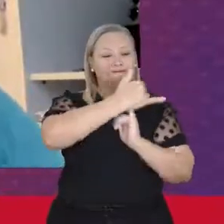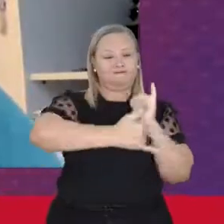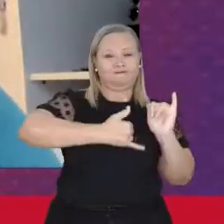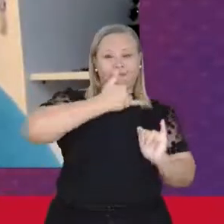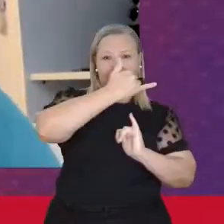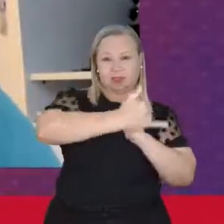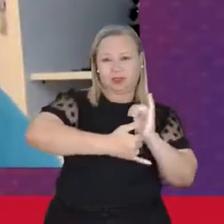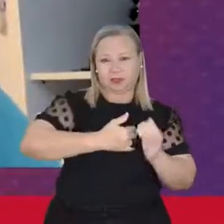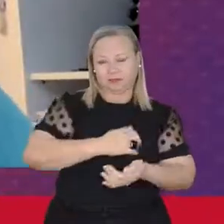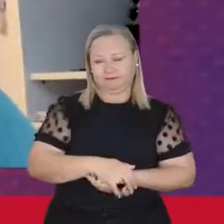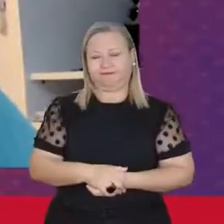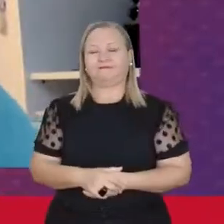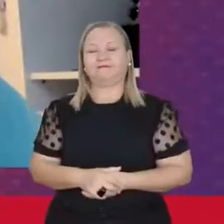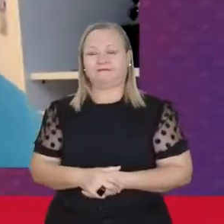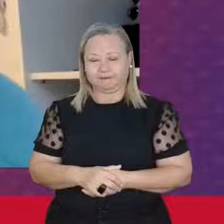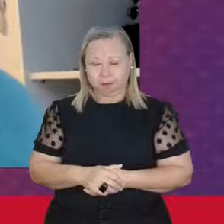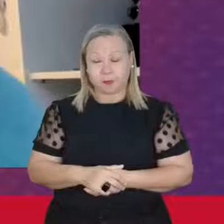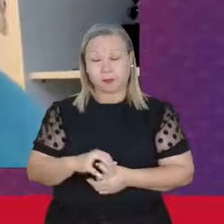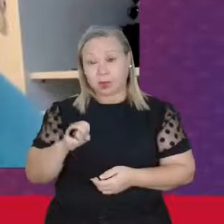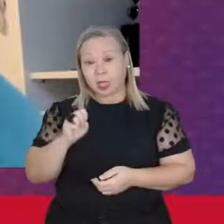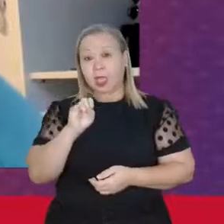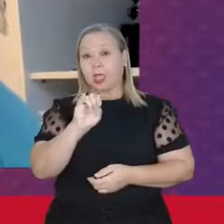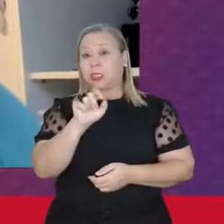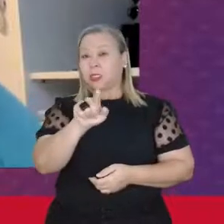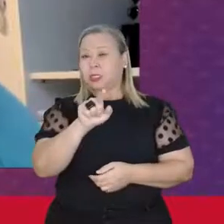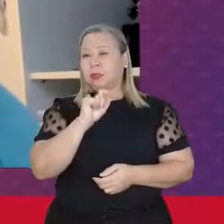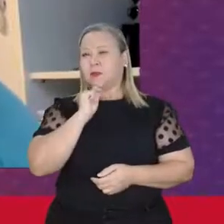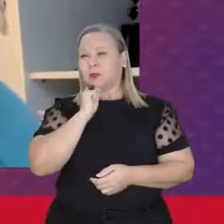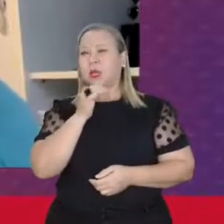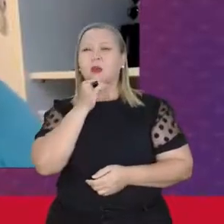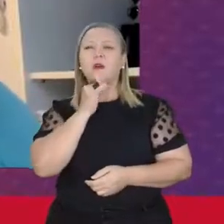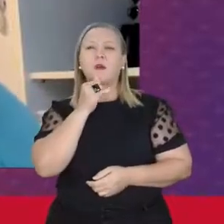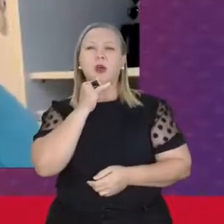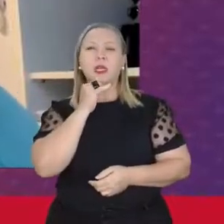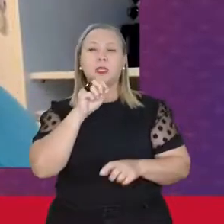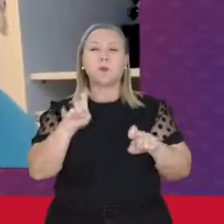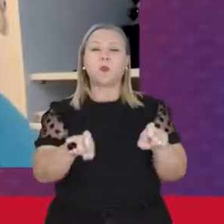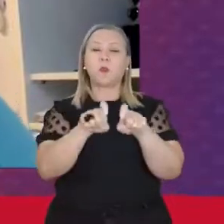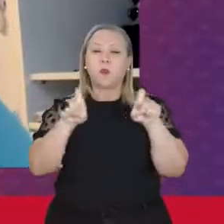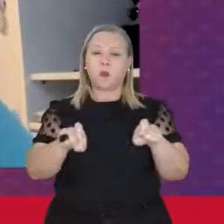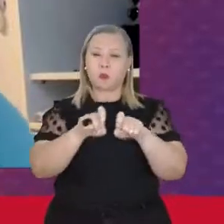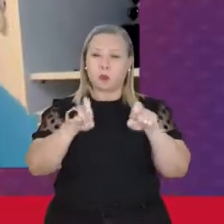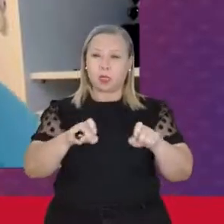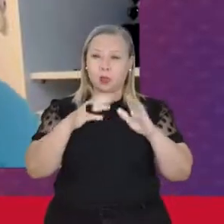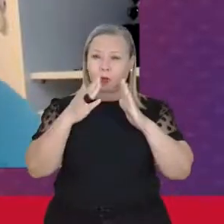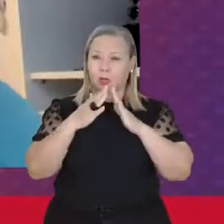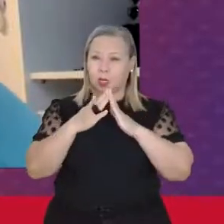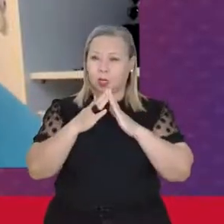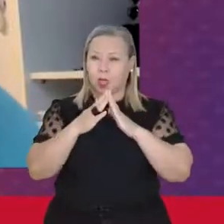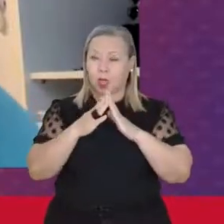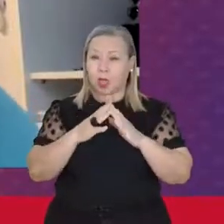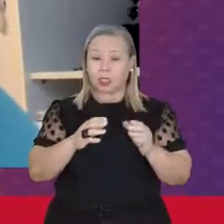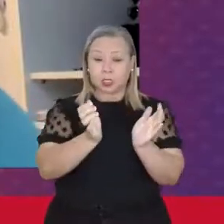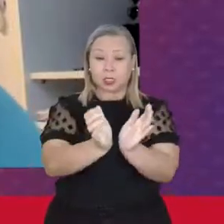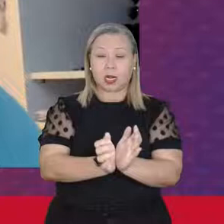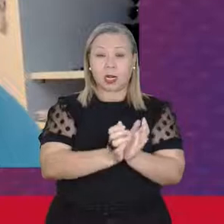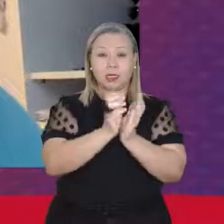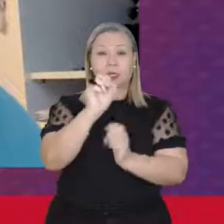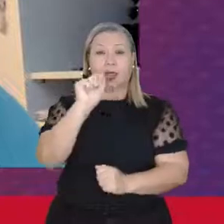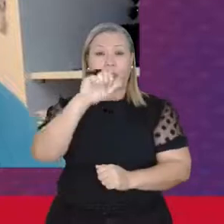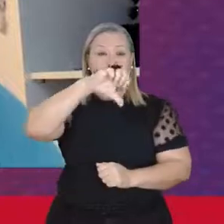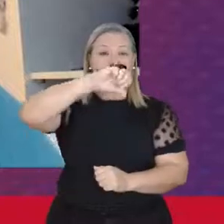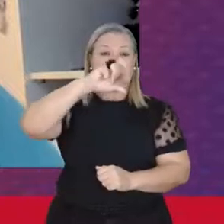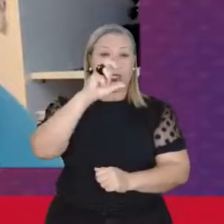né? Se você pegar computador em casa, a classe A, 95%